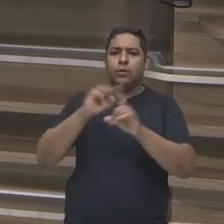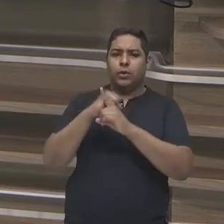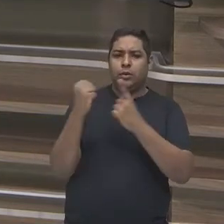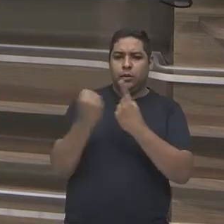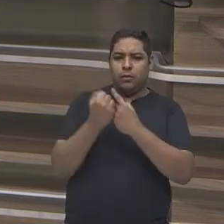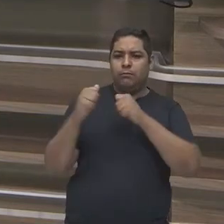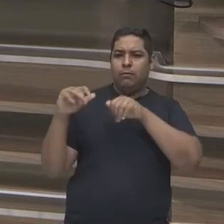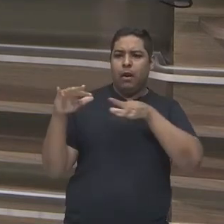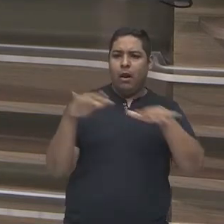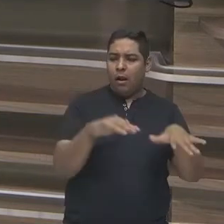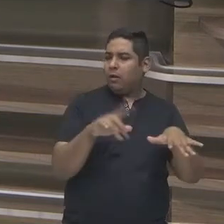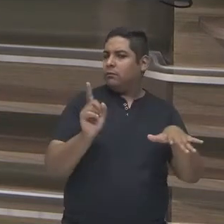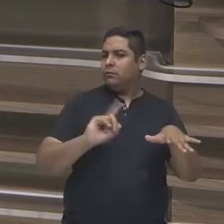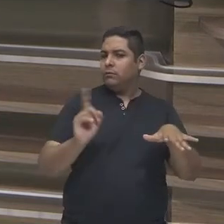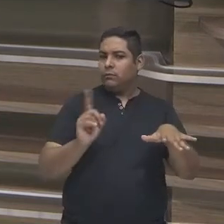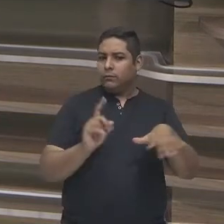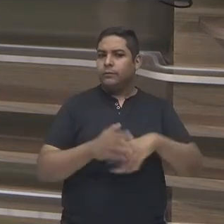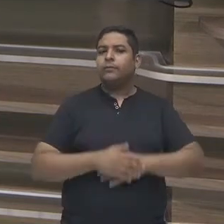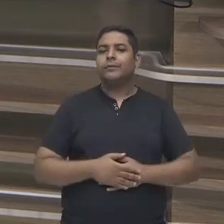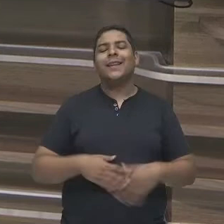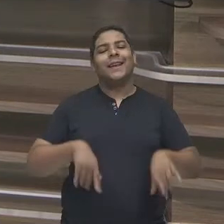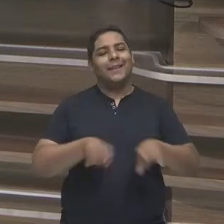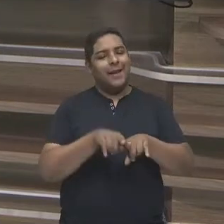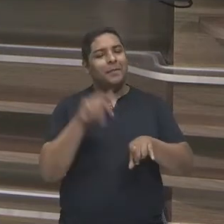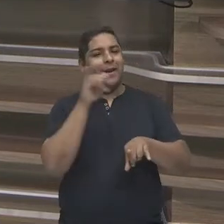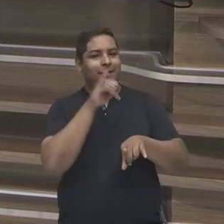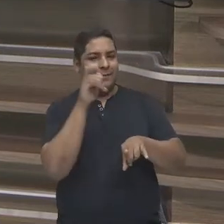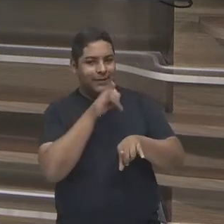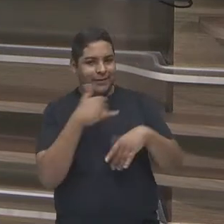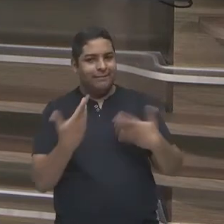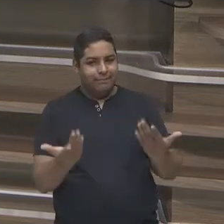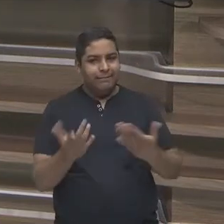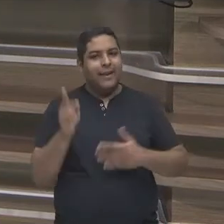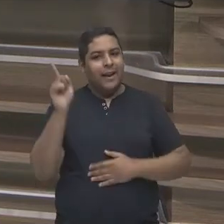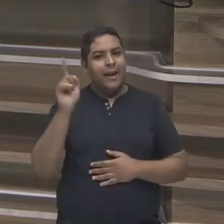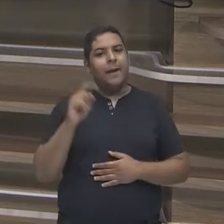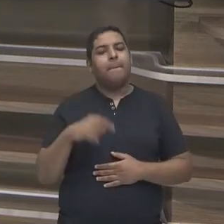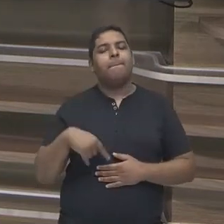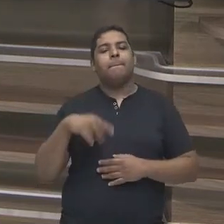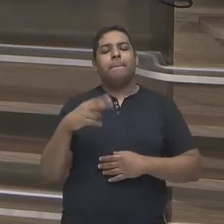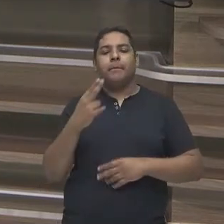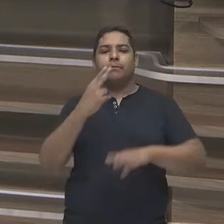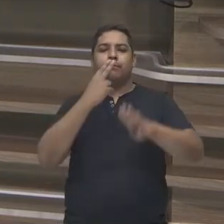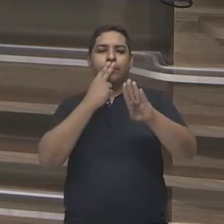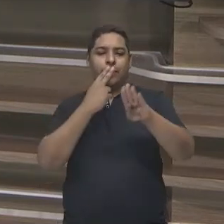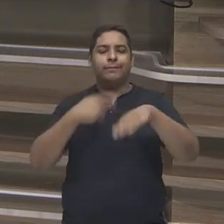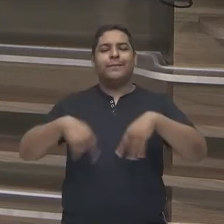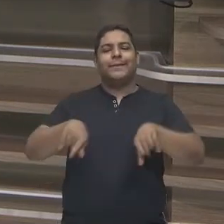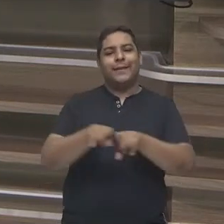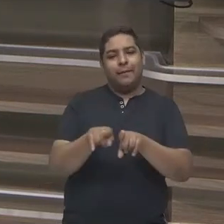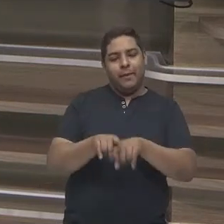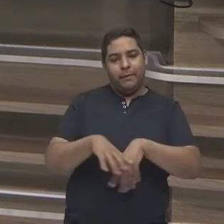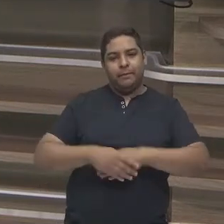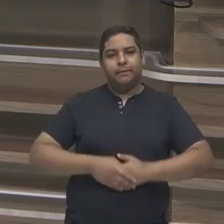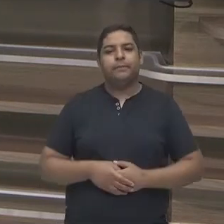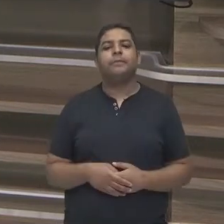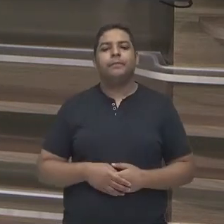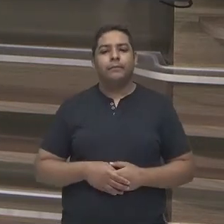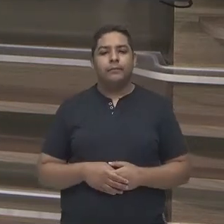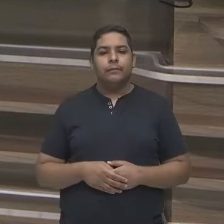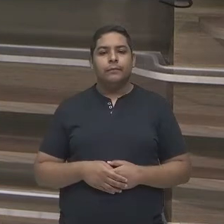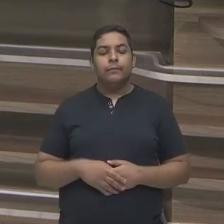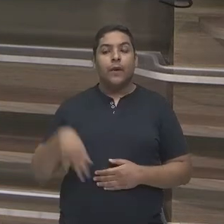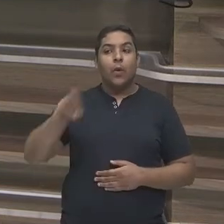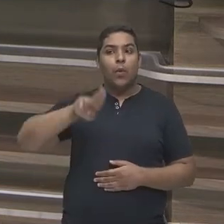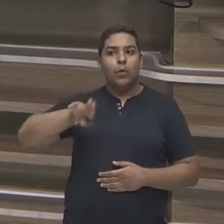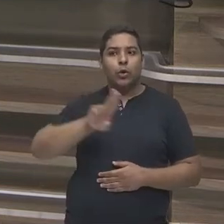ao território, bem como Benito Mussolini também fez isso e Adolf Hitler também. Então, quando eles usam